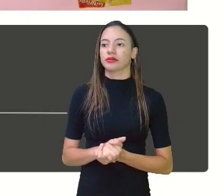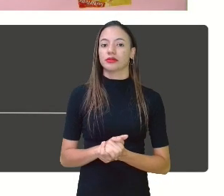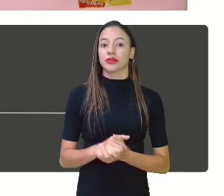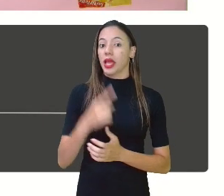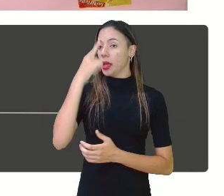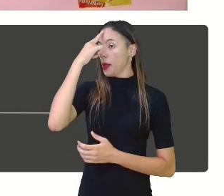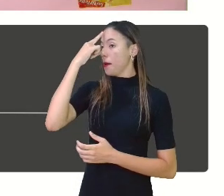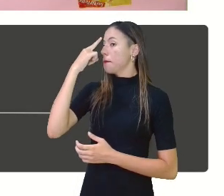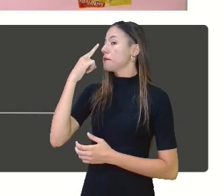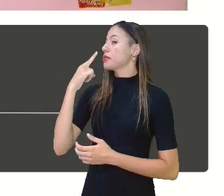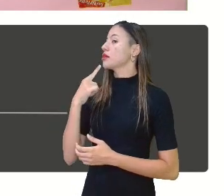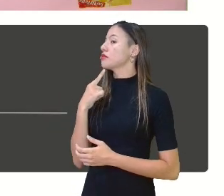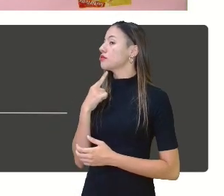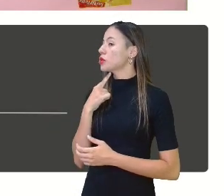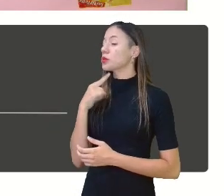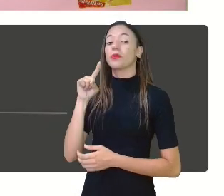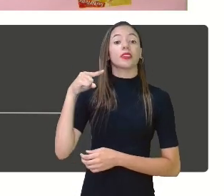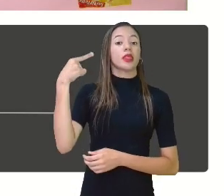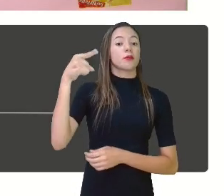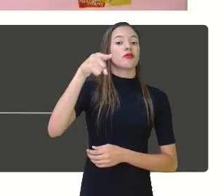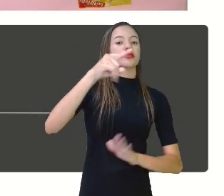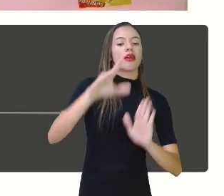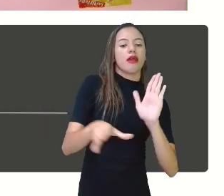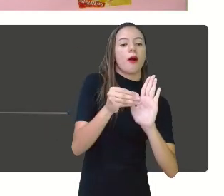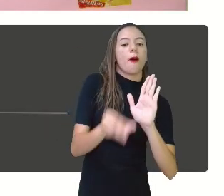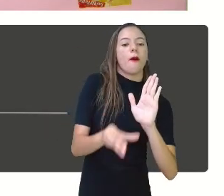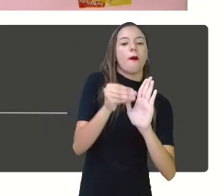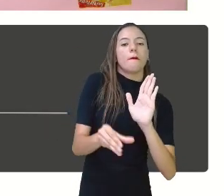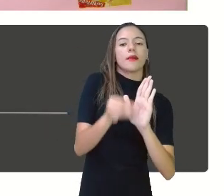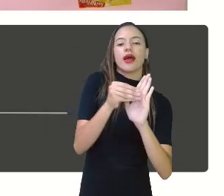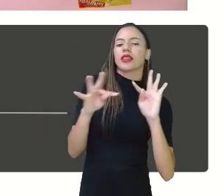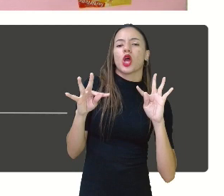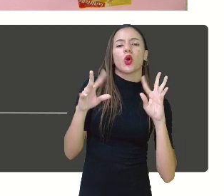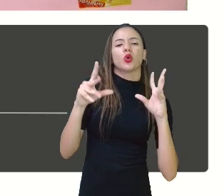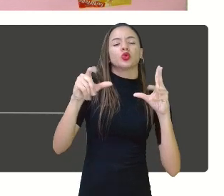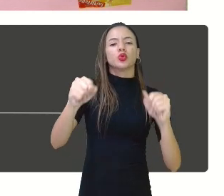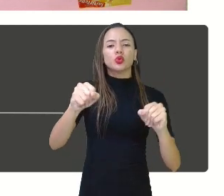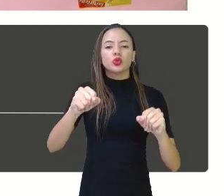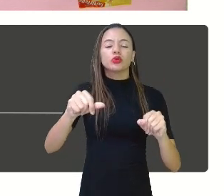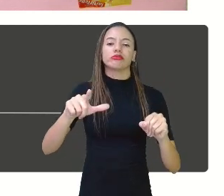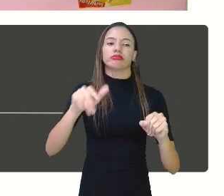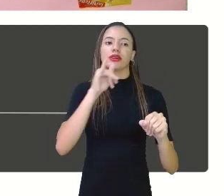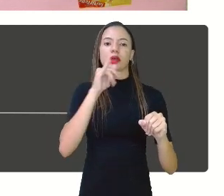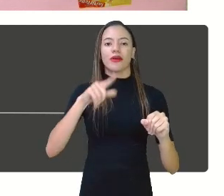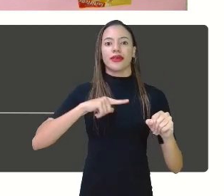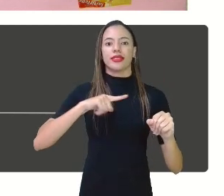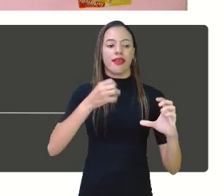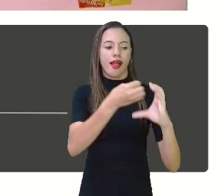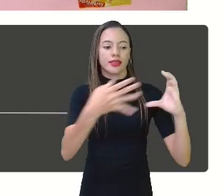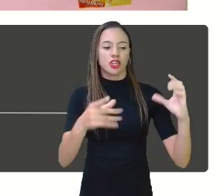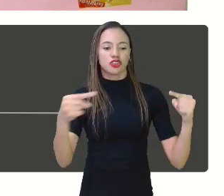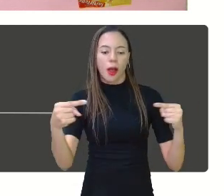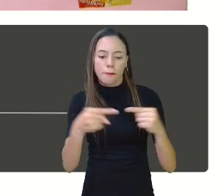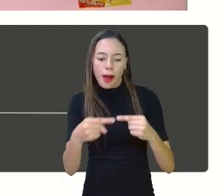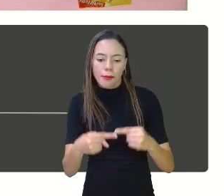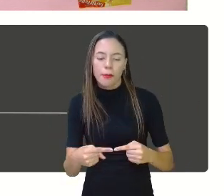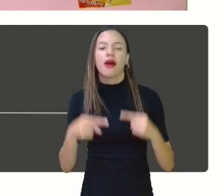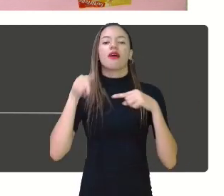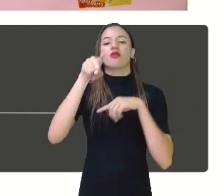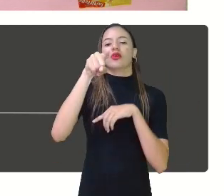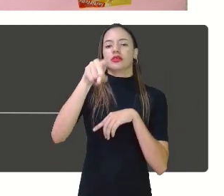depois você completa com aquilo que te caracteriza. É uma colagem? É uma